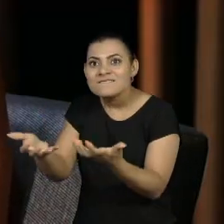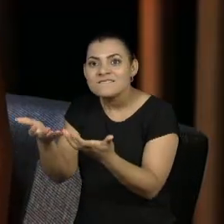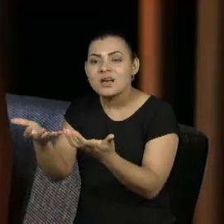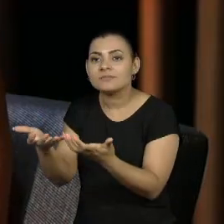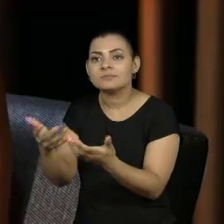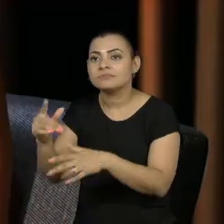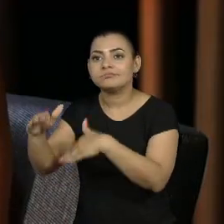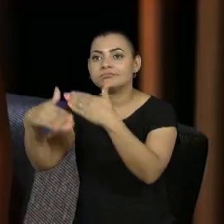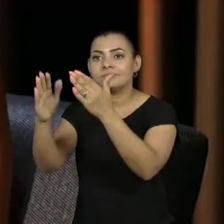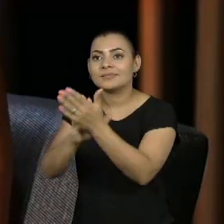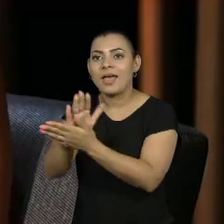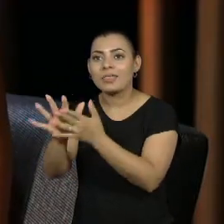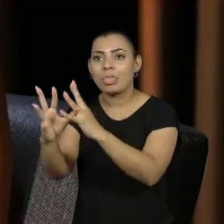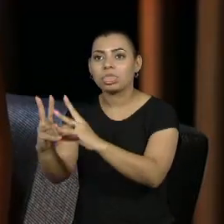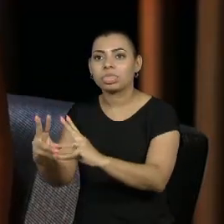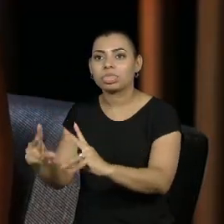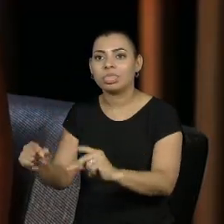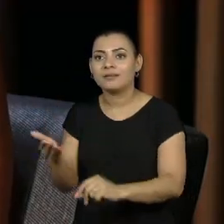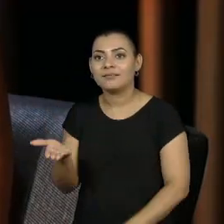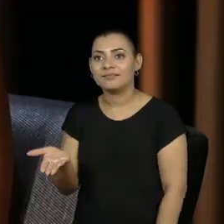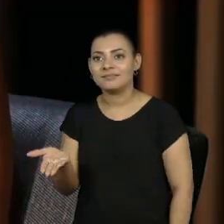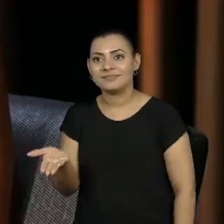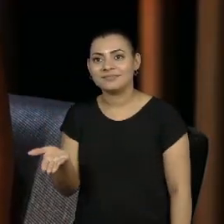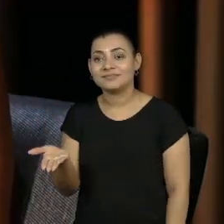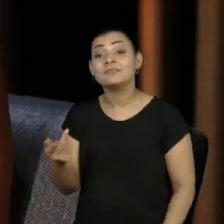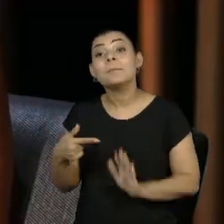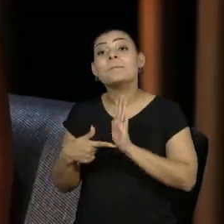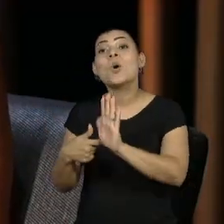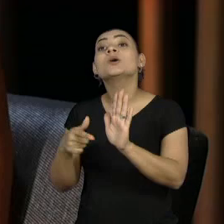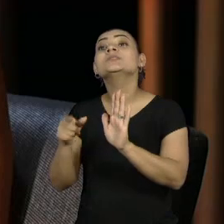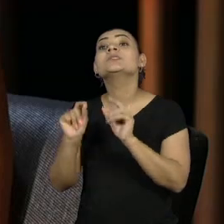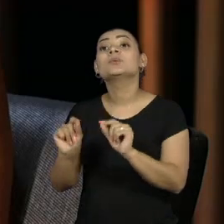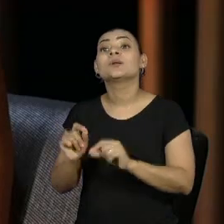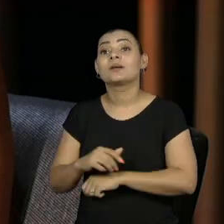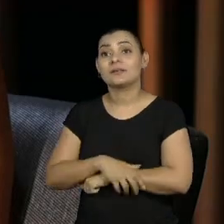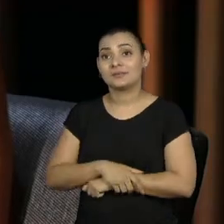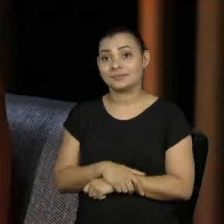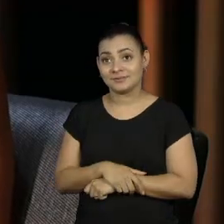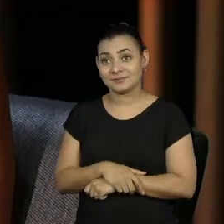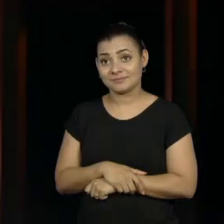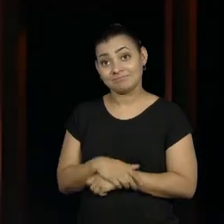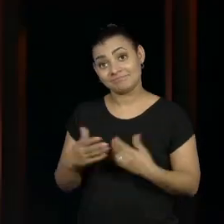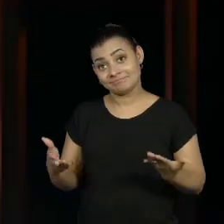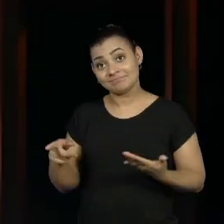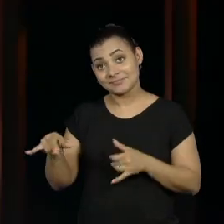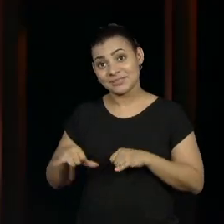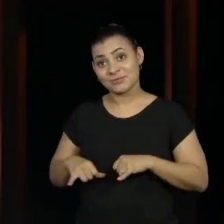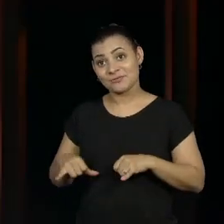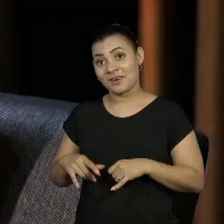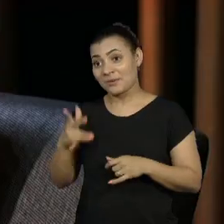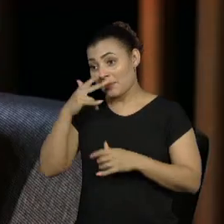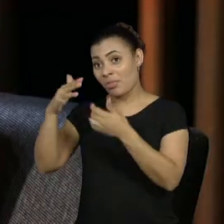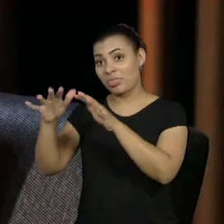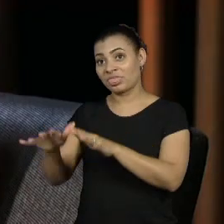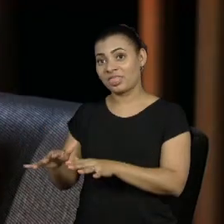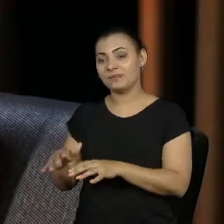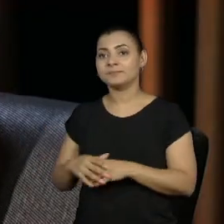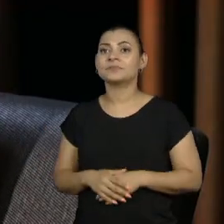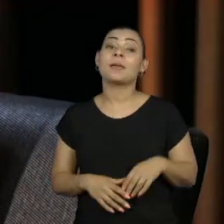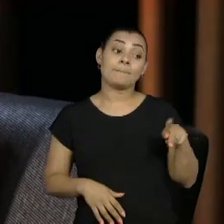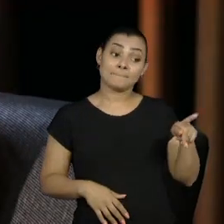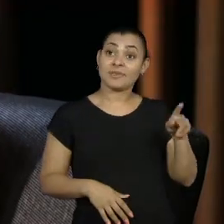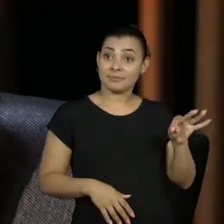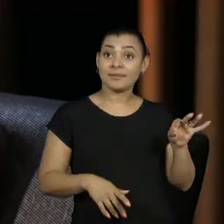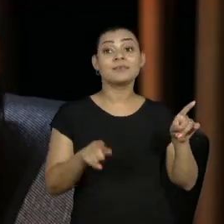não foram em frente derreteram o que sinaliza que ele está sofrendo a com relação ao